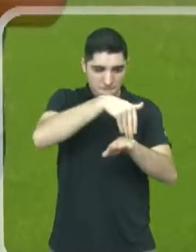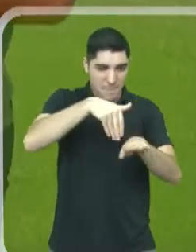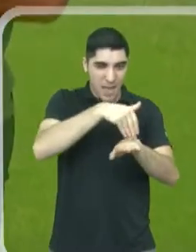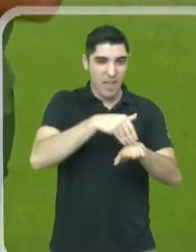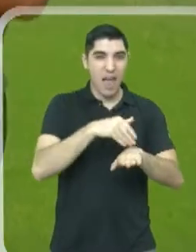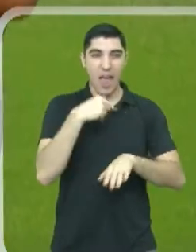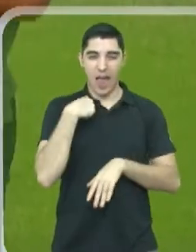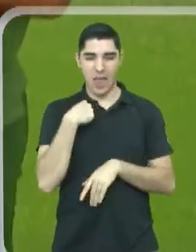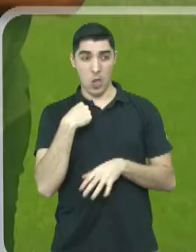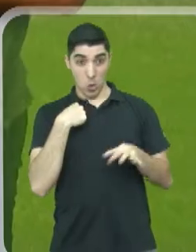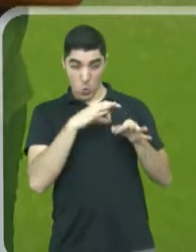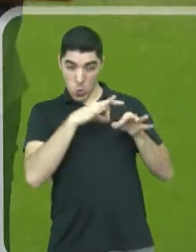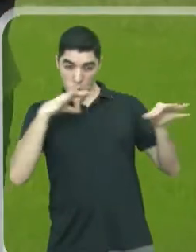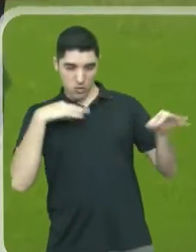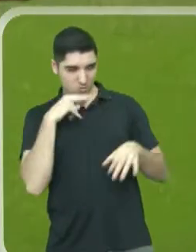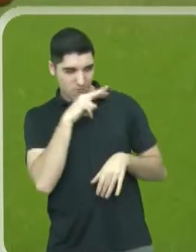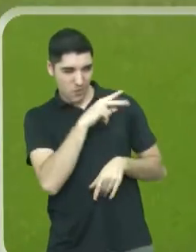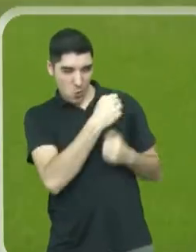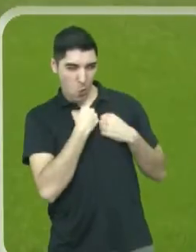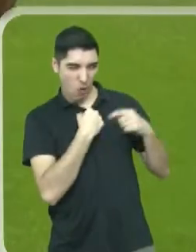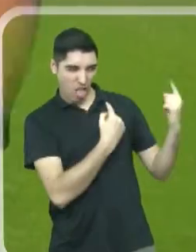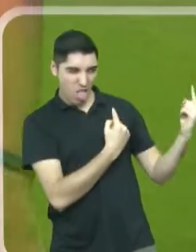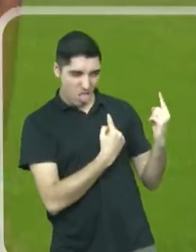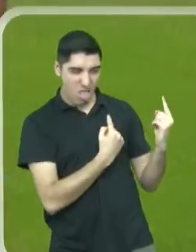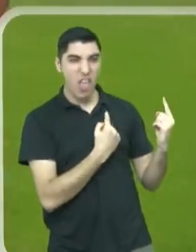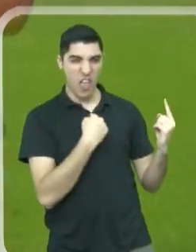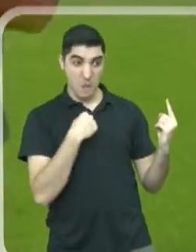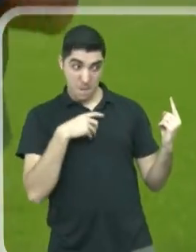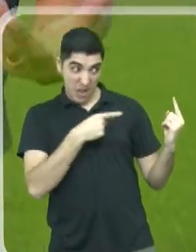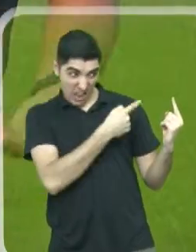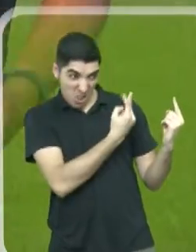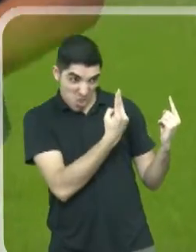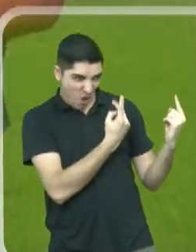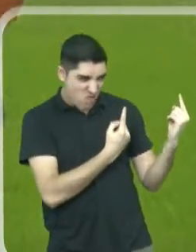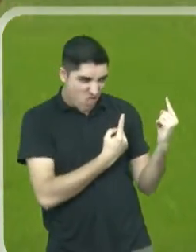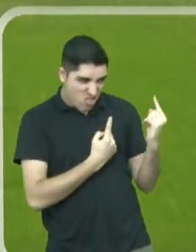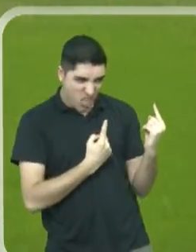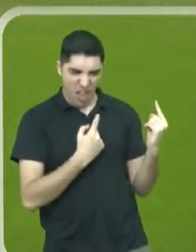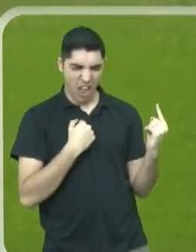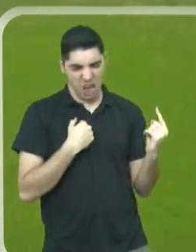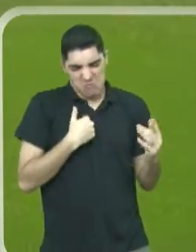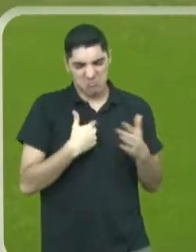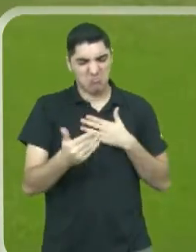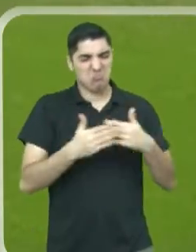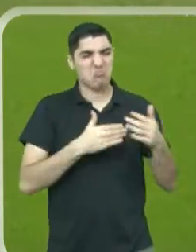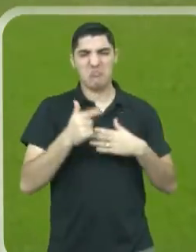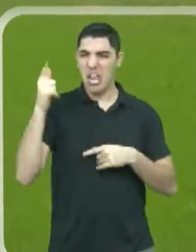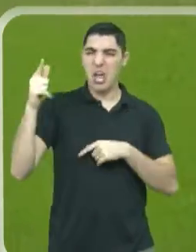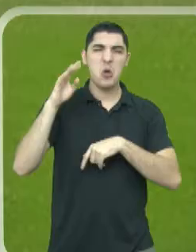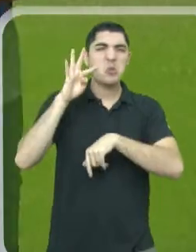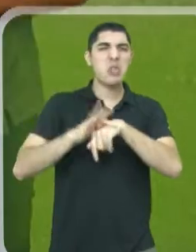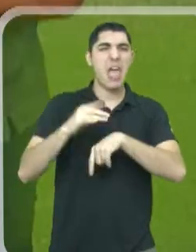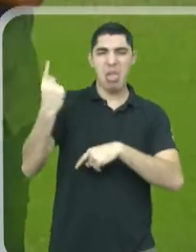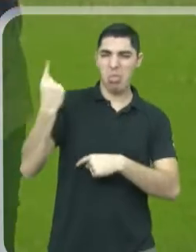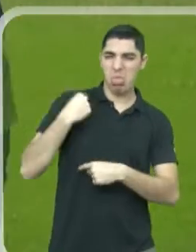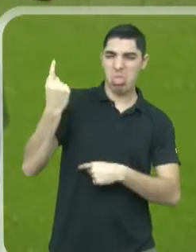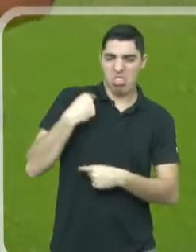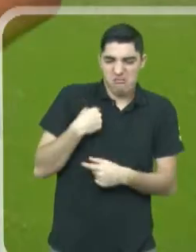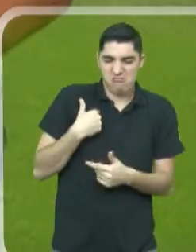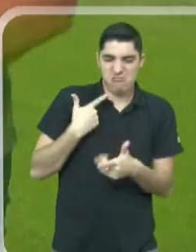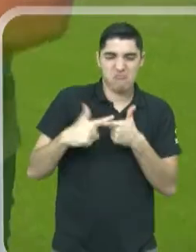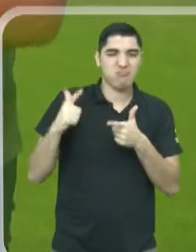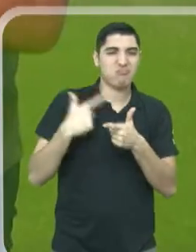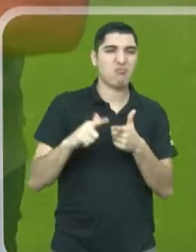2 passes, eu vou chutar essa bola. Eu não quero nem saber, eu já estava largado mesmo com o treinador, já estava me sacaneando de tudo quanto é jeito. Eu